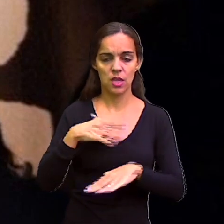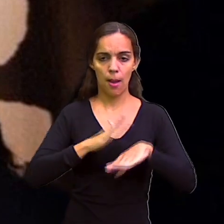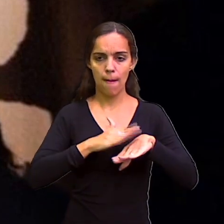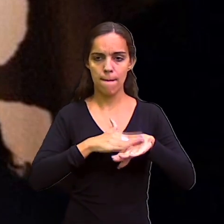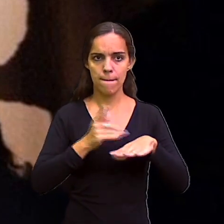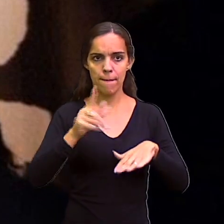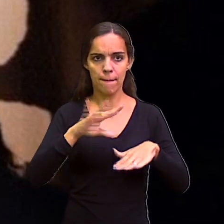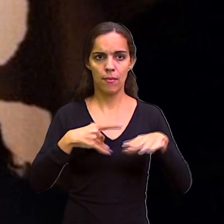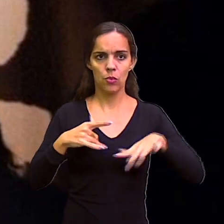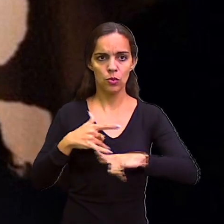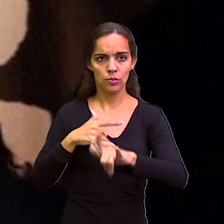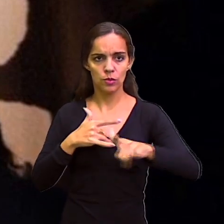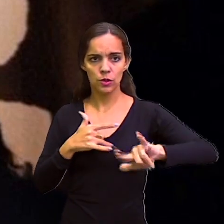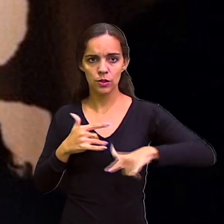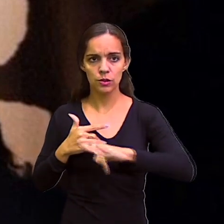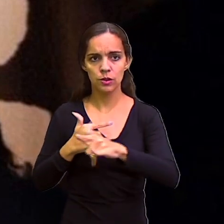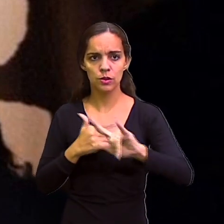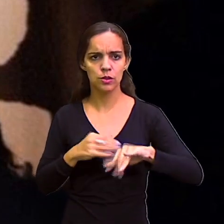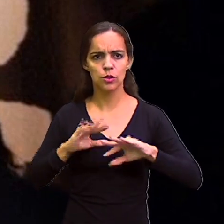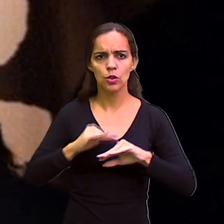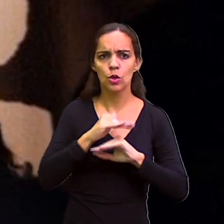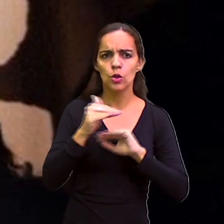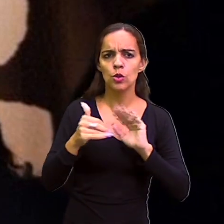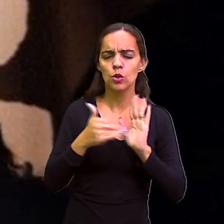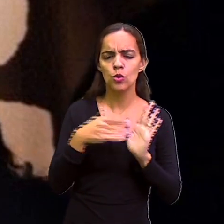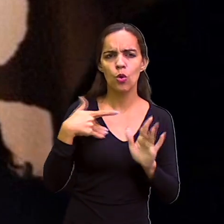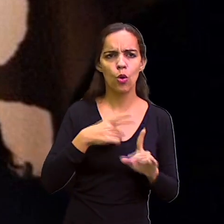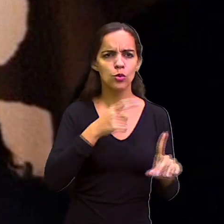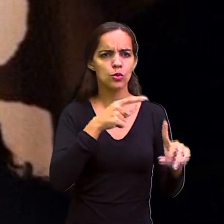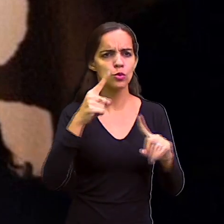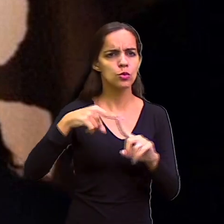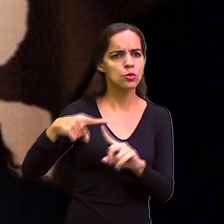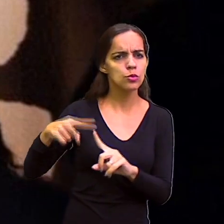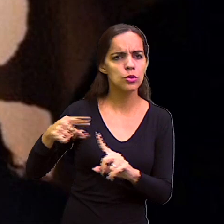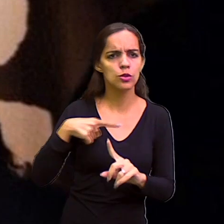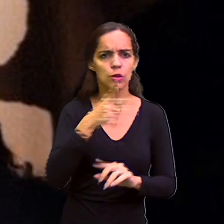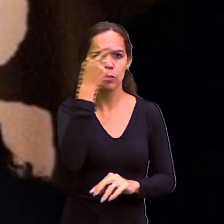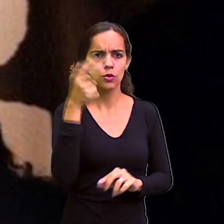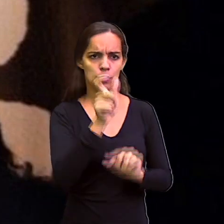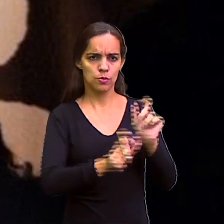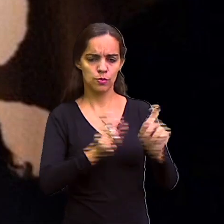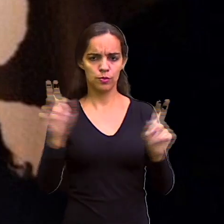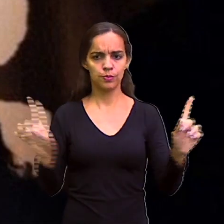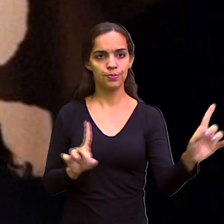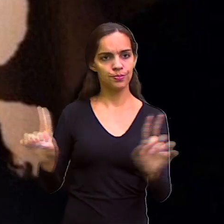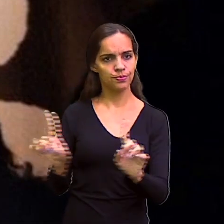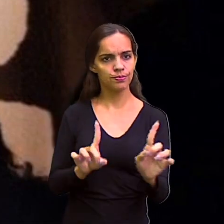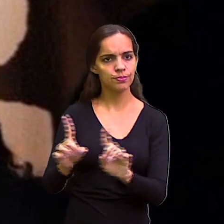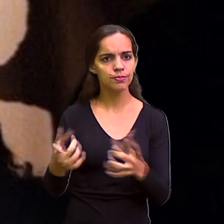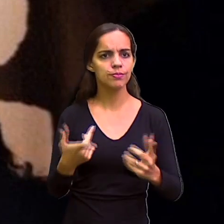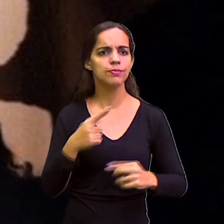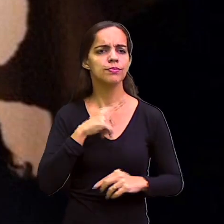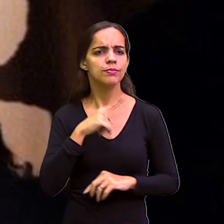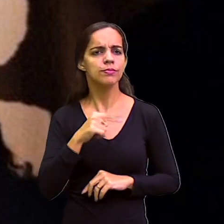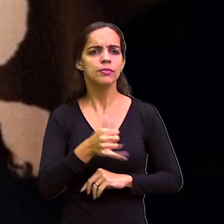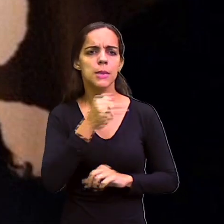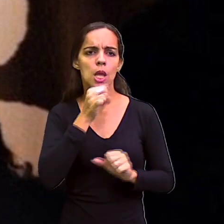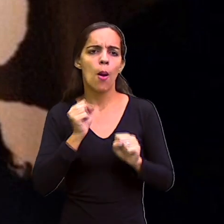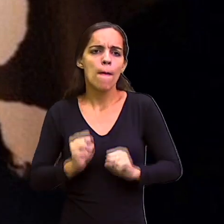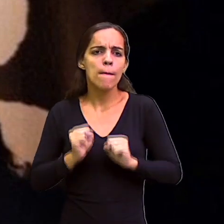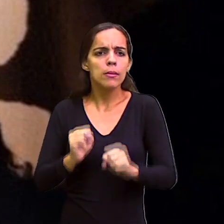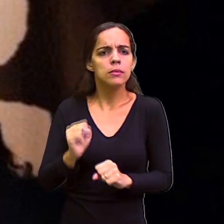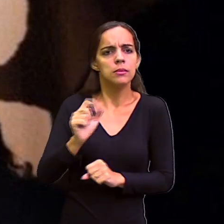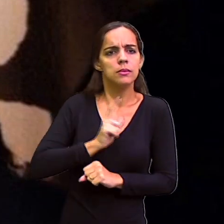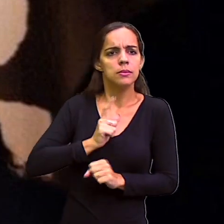mãos. Ele cria figuras de todos os tipos e que serão os personagens da história. Talentoso, pode trazer